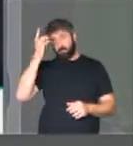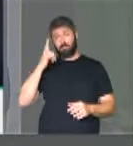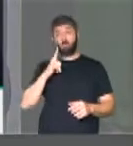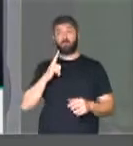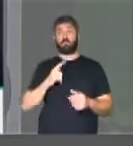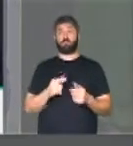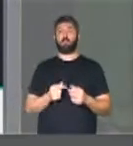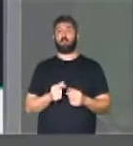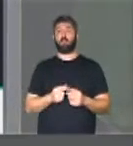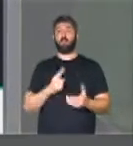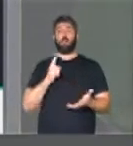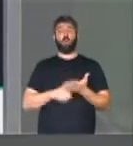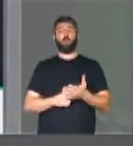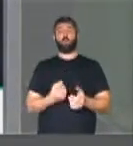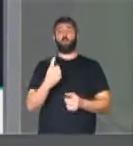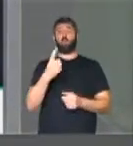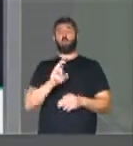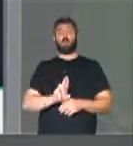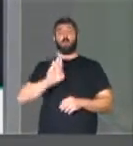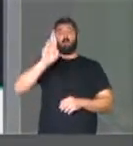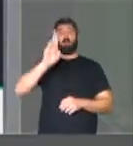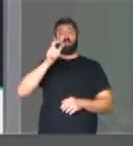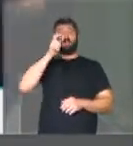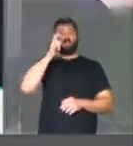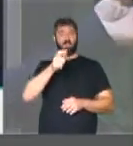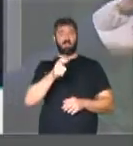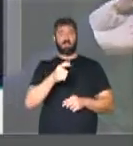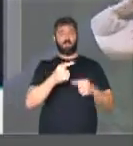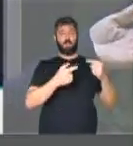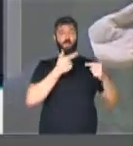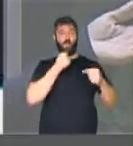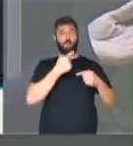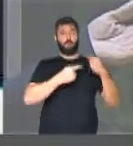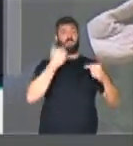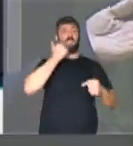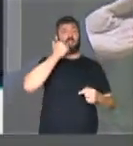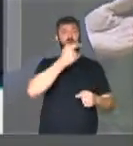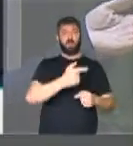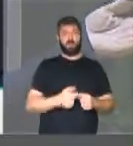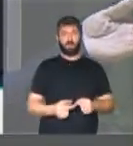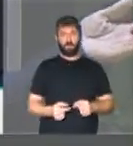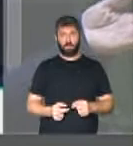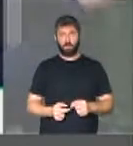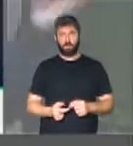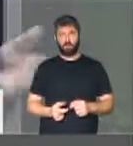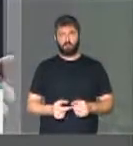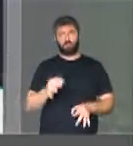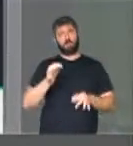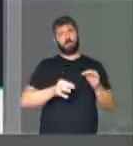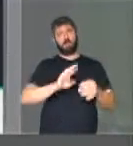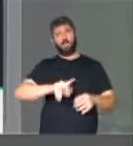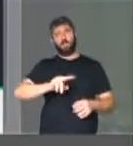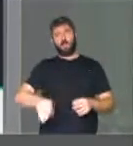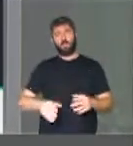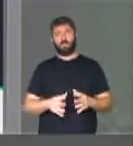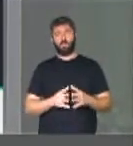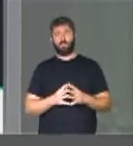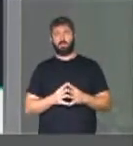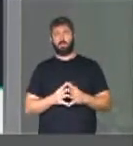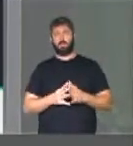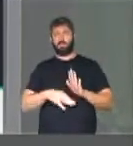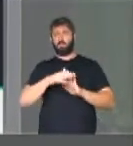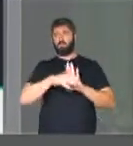único compromisso de representar interesses de um político safado. Então não é justo